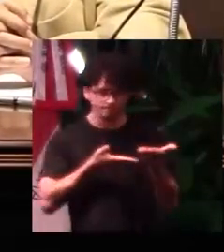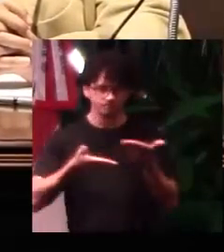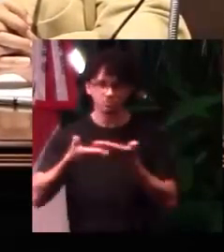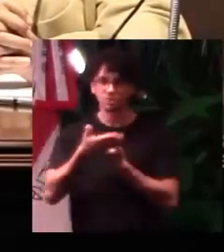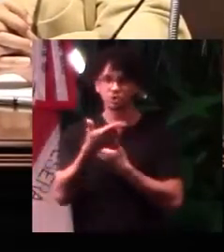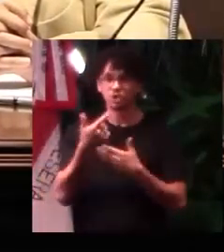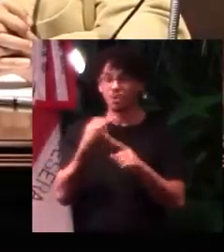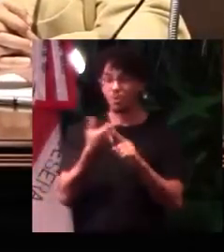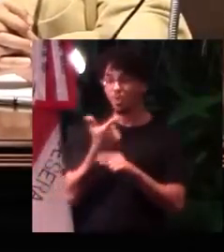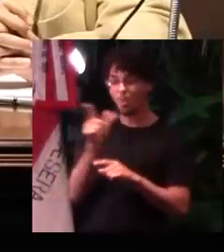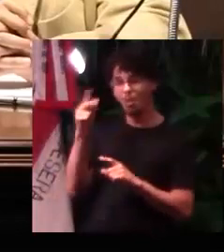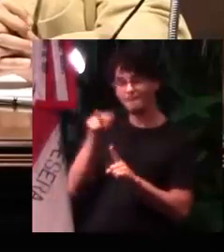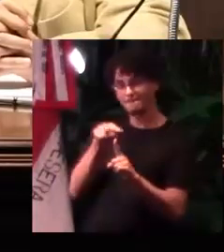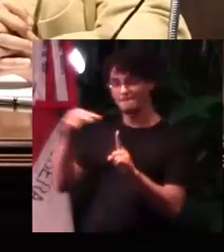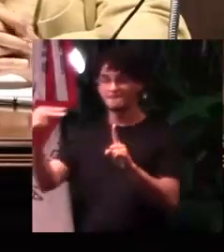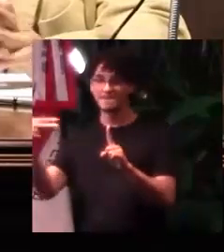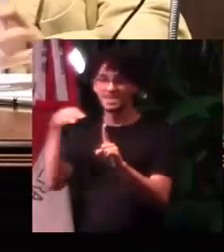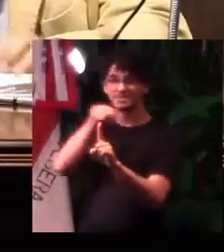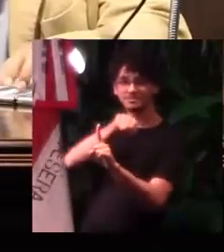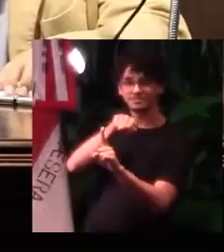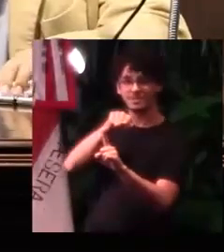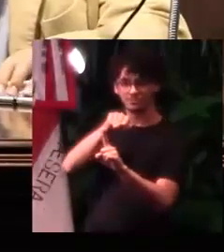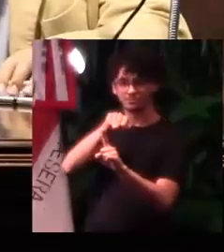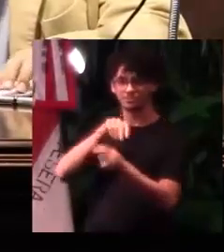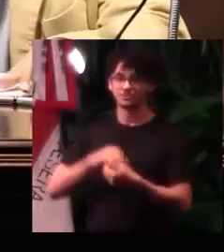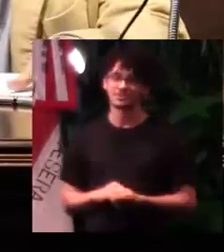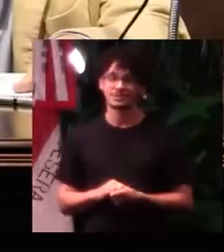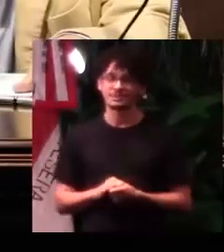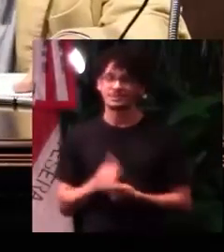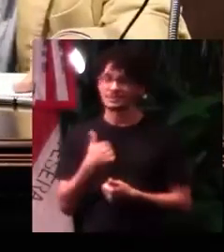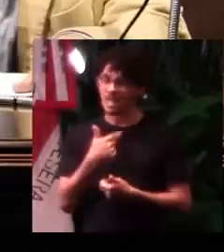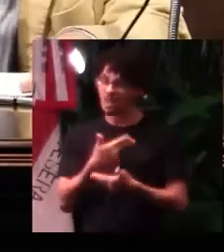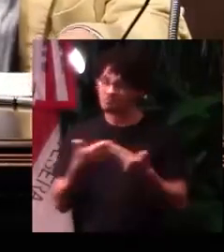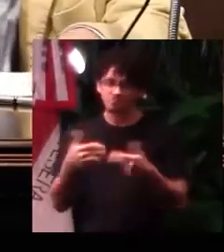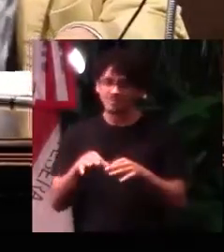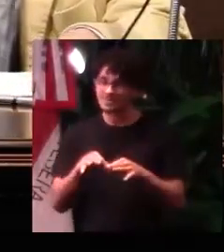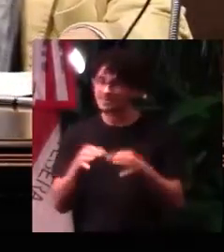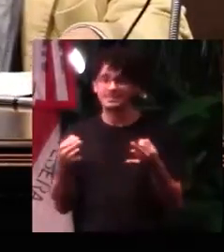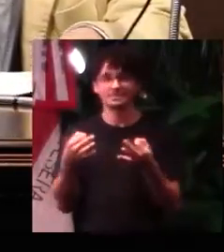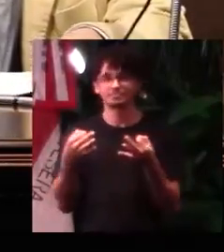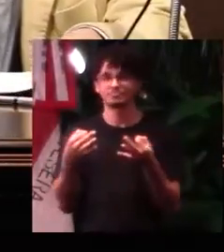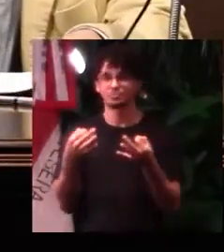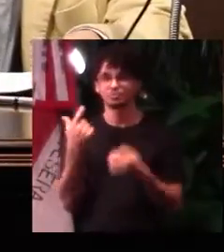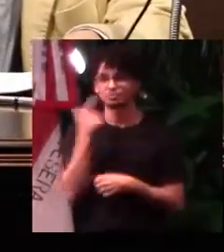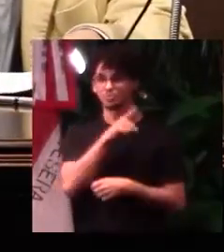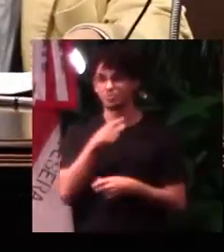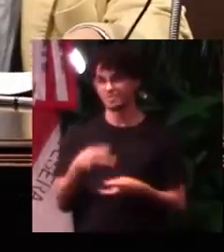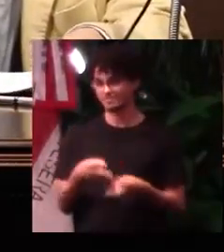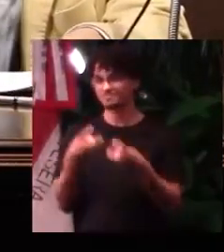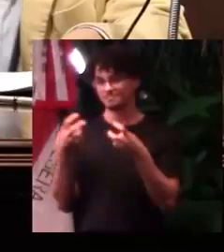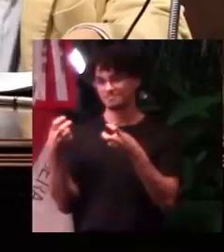outros. Eu acho que é uma coisa muito simples de perceber, né?